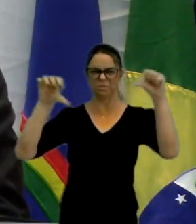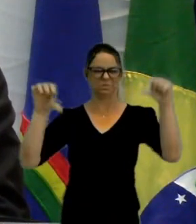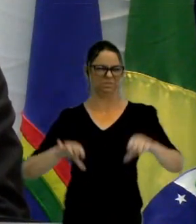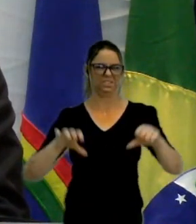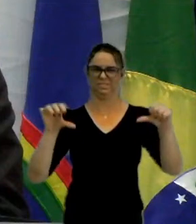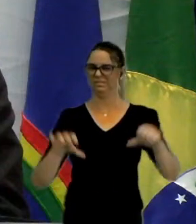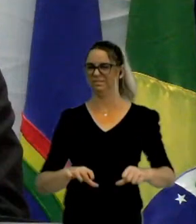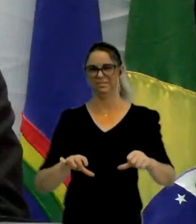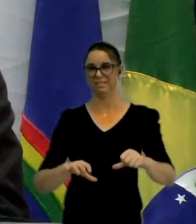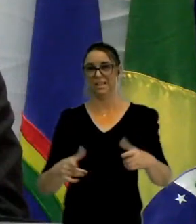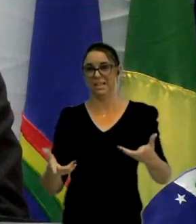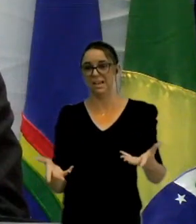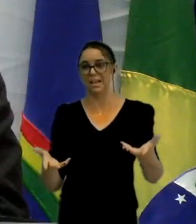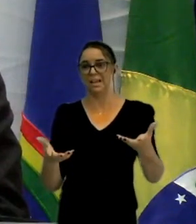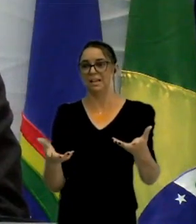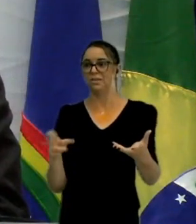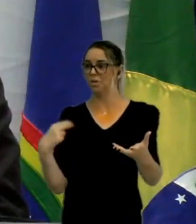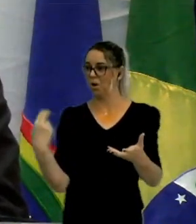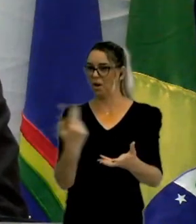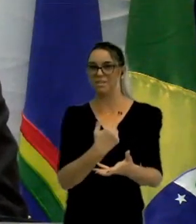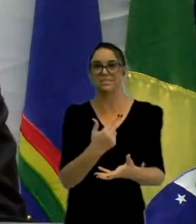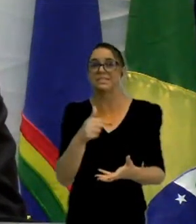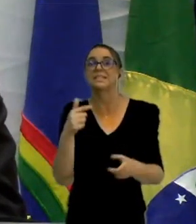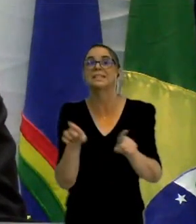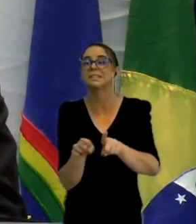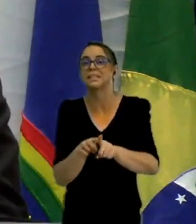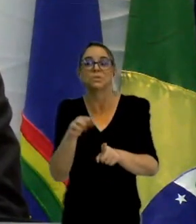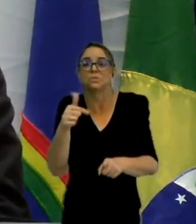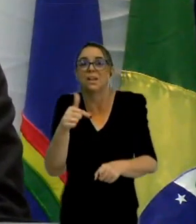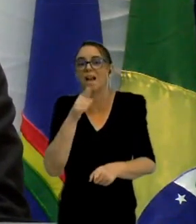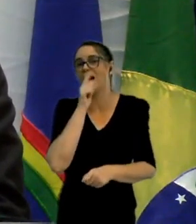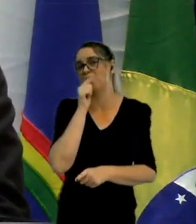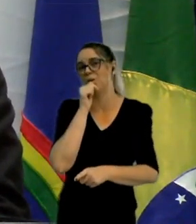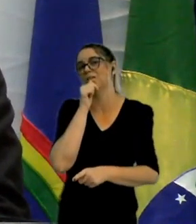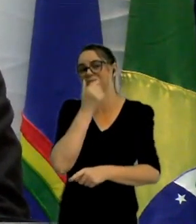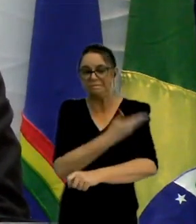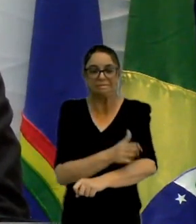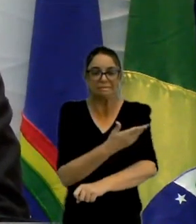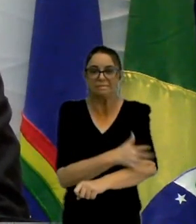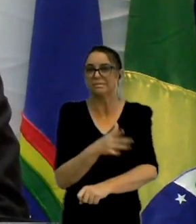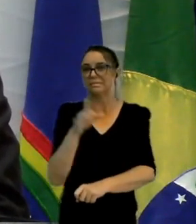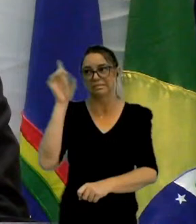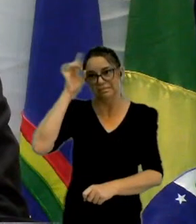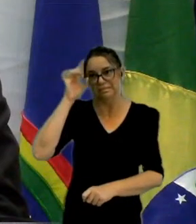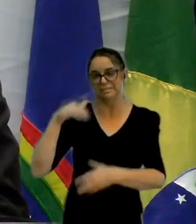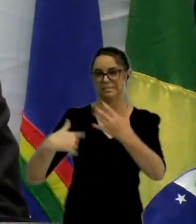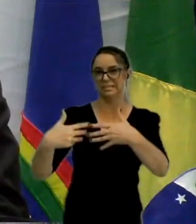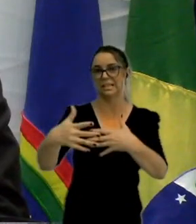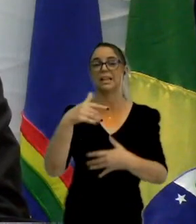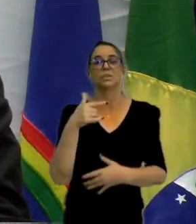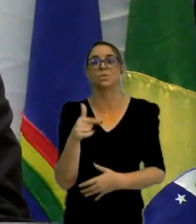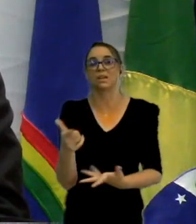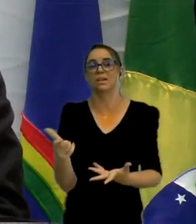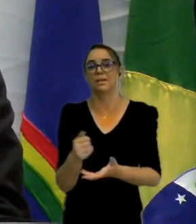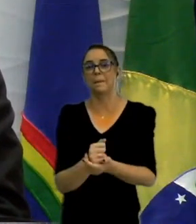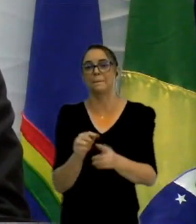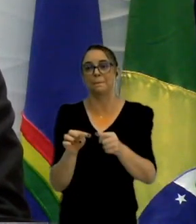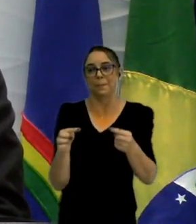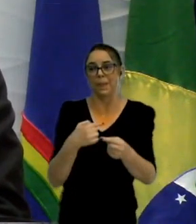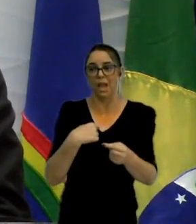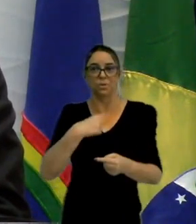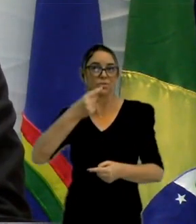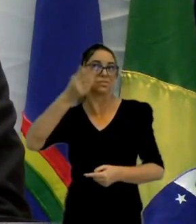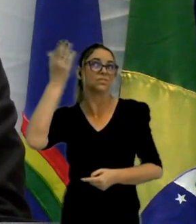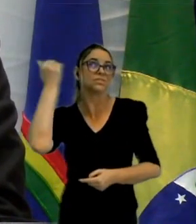aonde não contava com abastecimento regular de água. E com isso, acredito eu que o governador à época